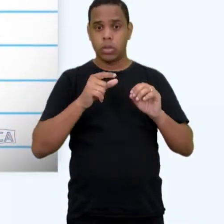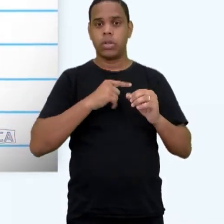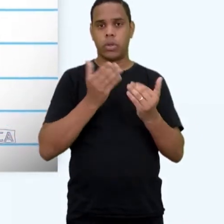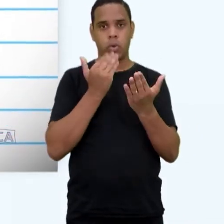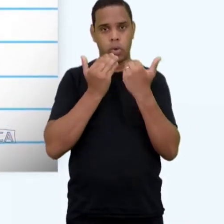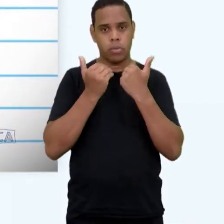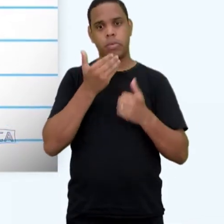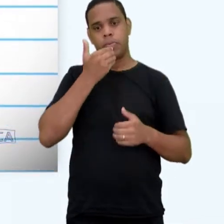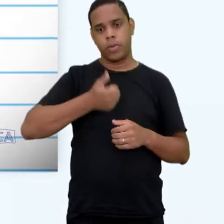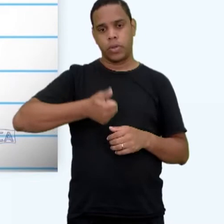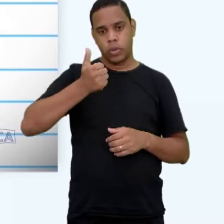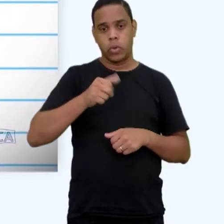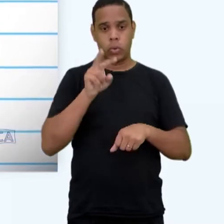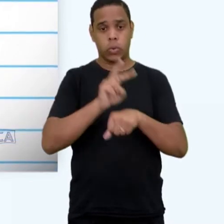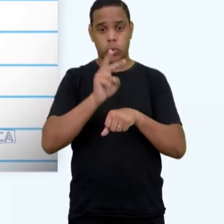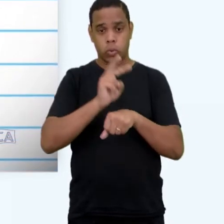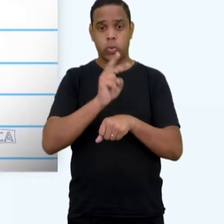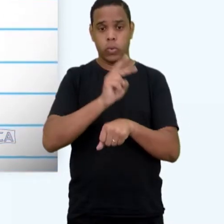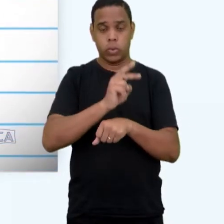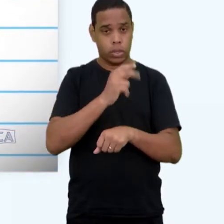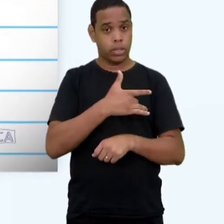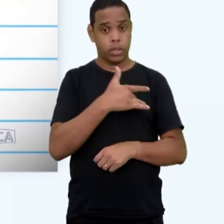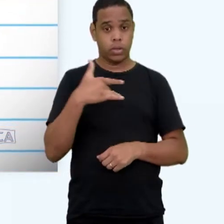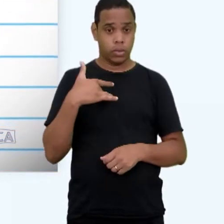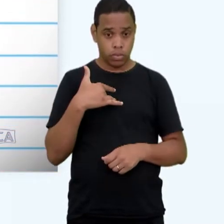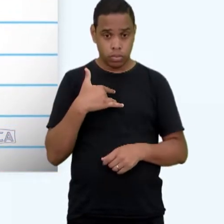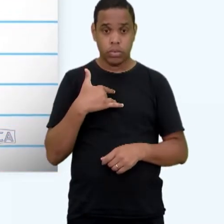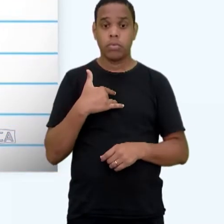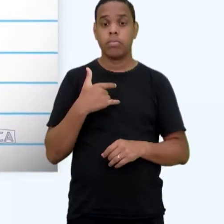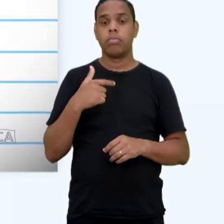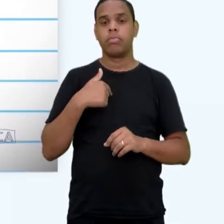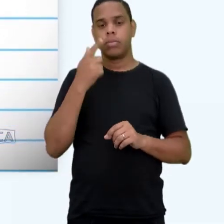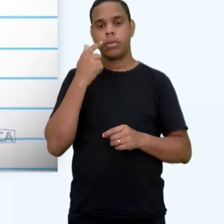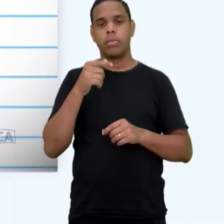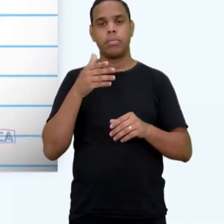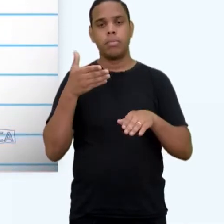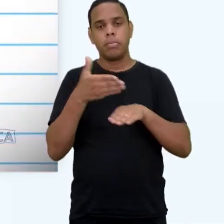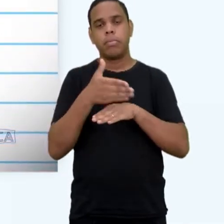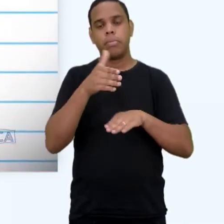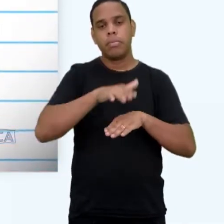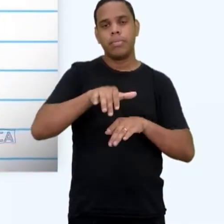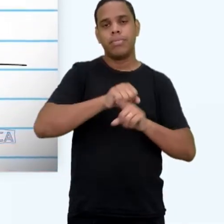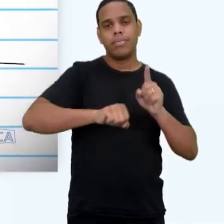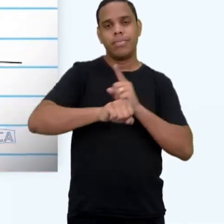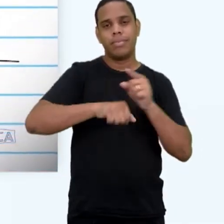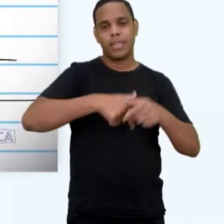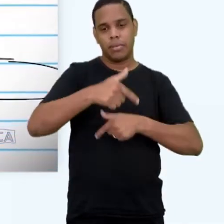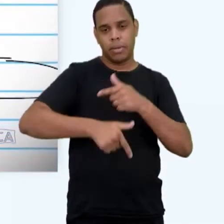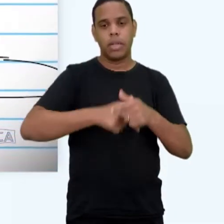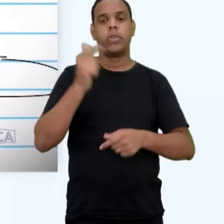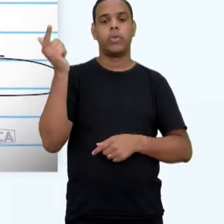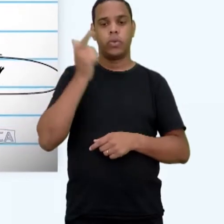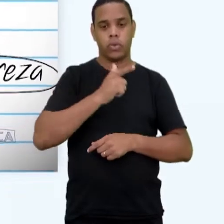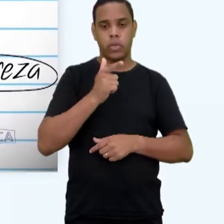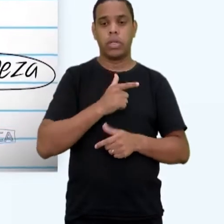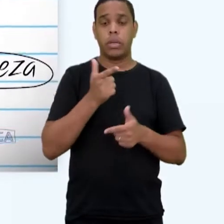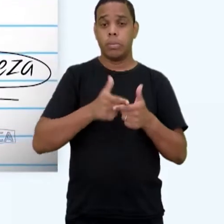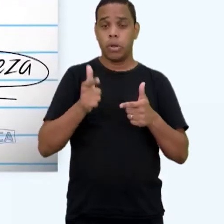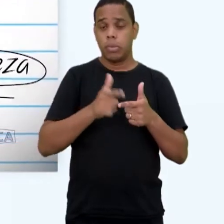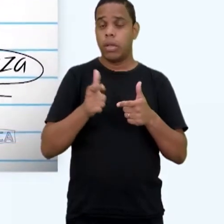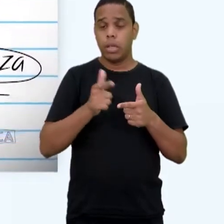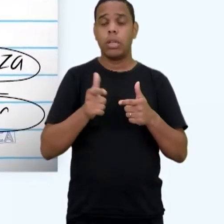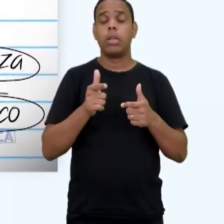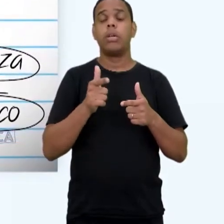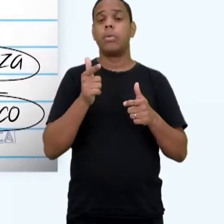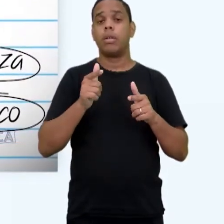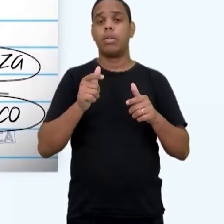alimenta melhor, cuida melhor de sua saúde, se coloca melhor no mercado de trabalho e, com isso, gera menos pobreza e mais